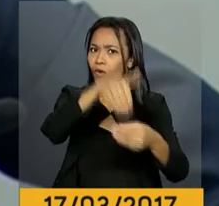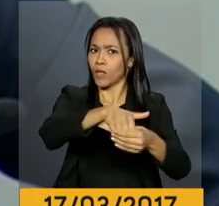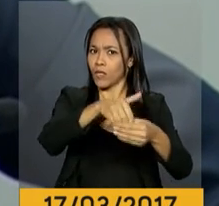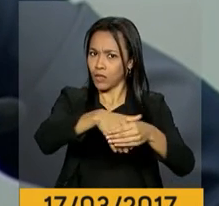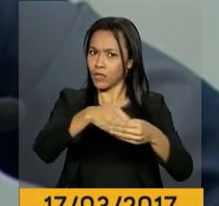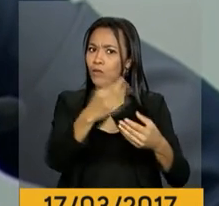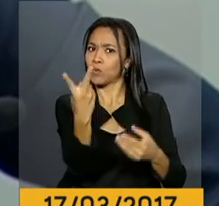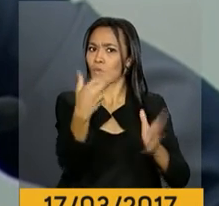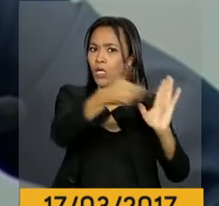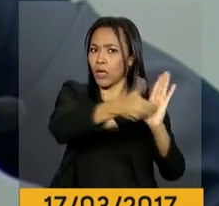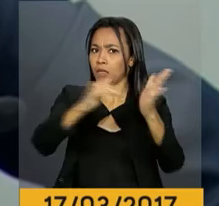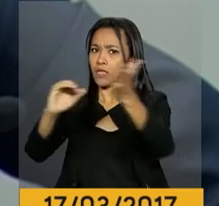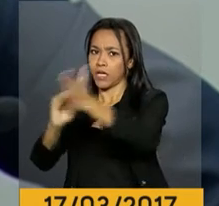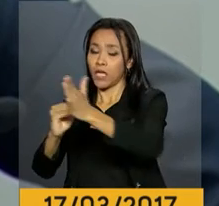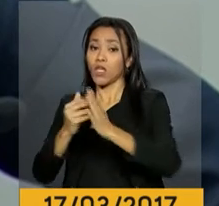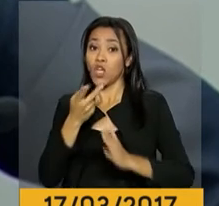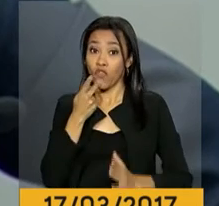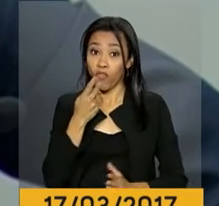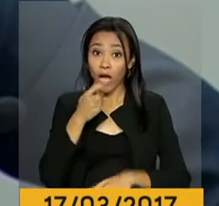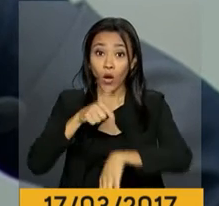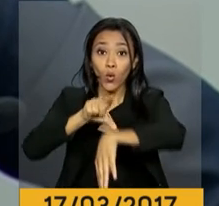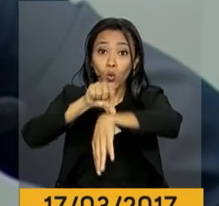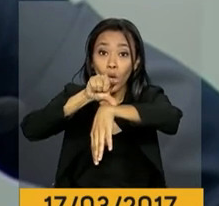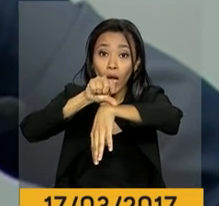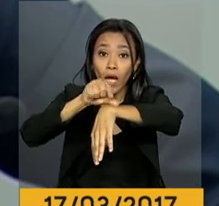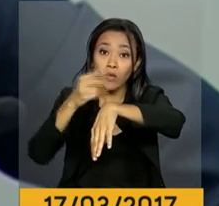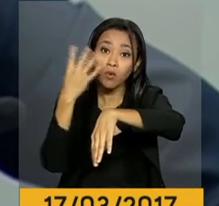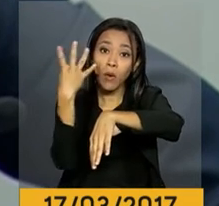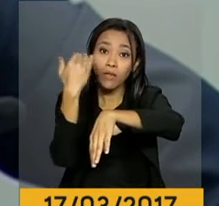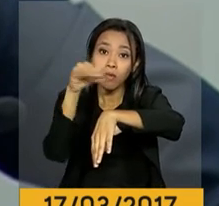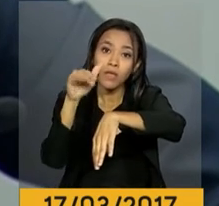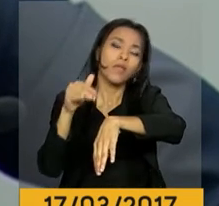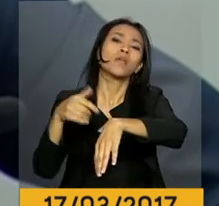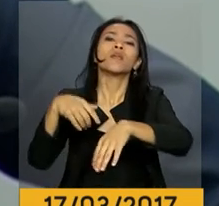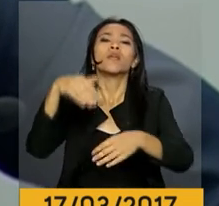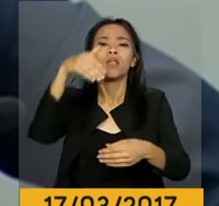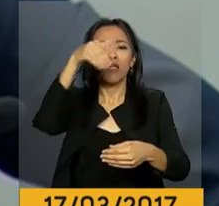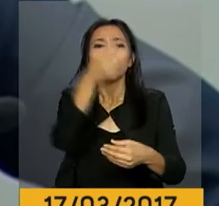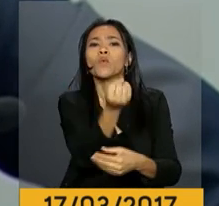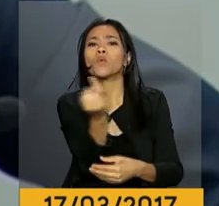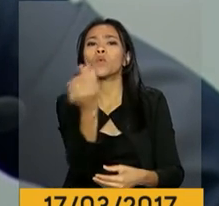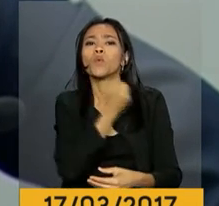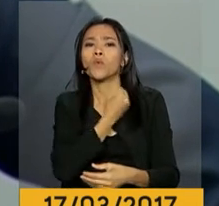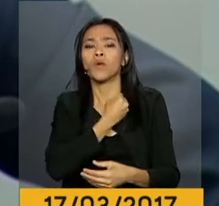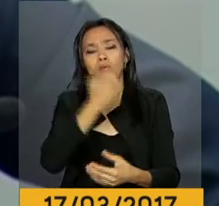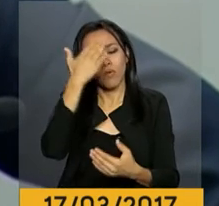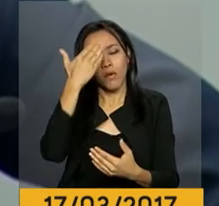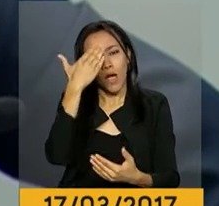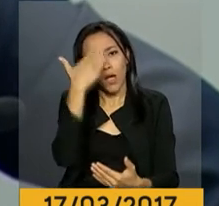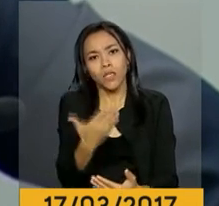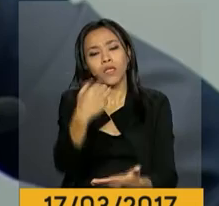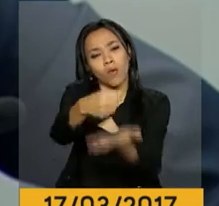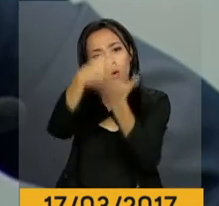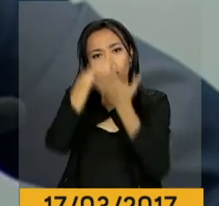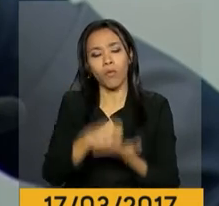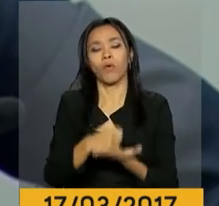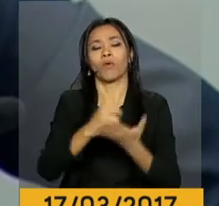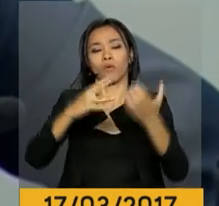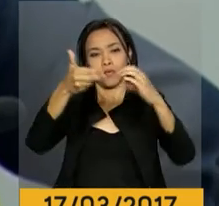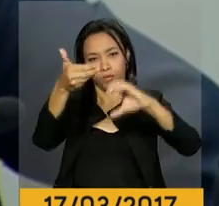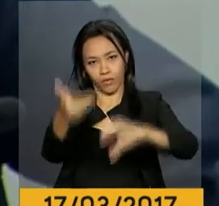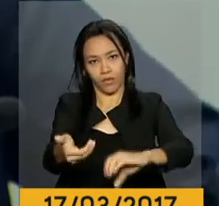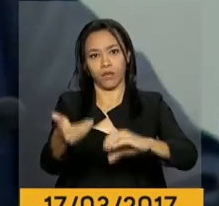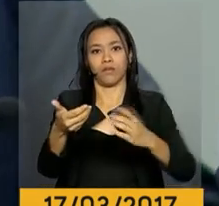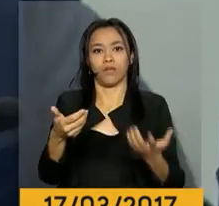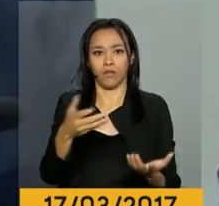e no Senado. Eu enfatizo o horário e o quórum para dizer do apoio que o Congresso Nacional dá ao nosso governo. E